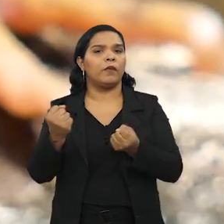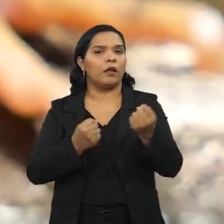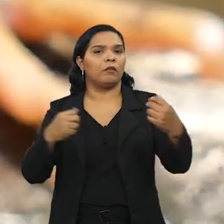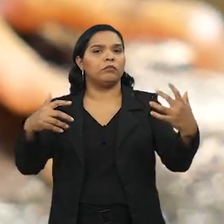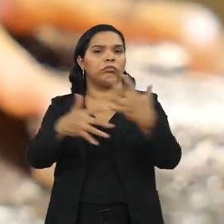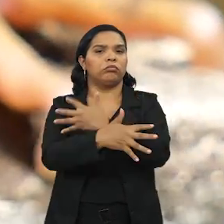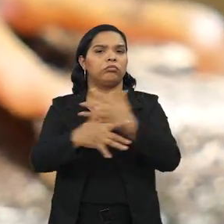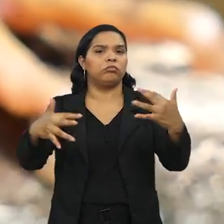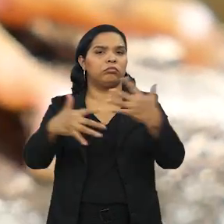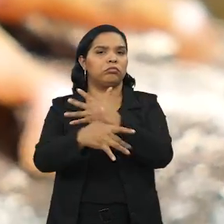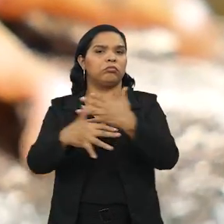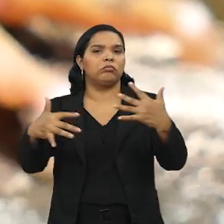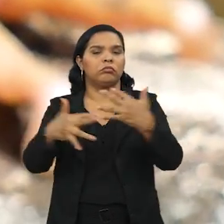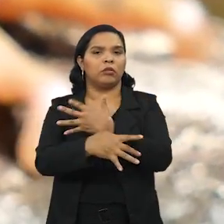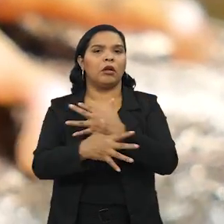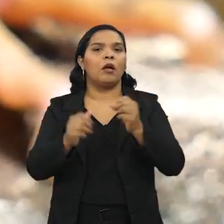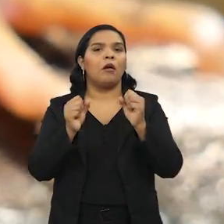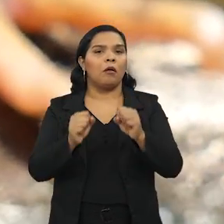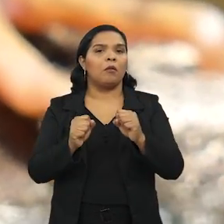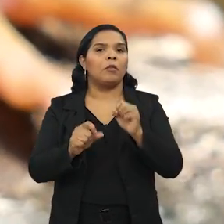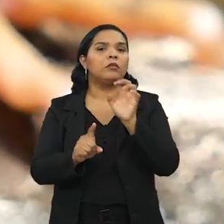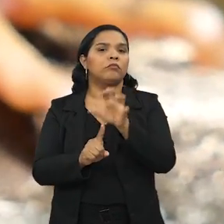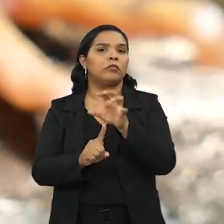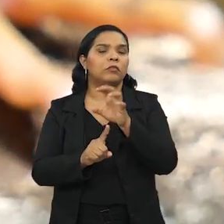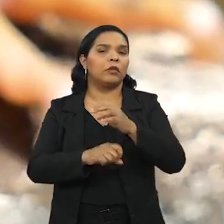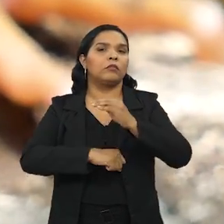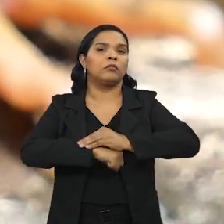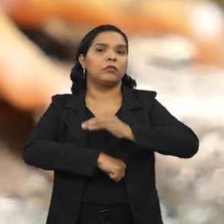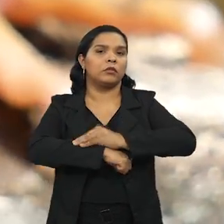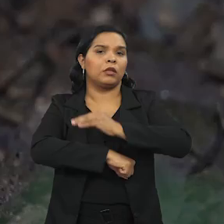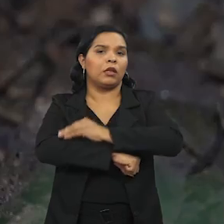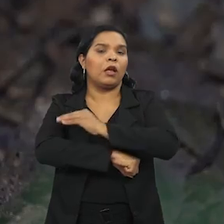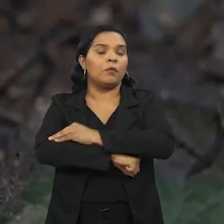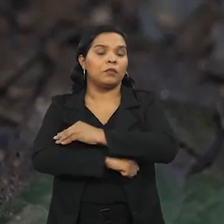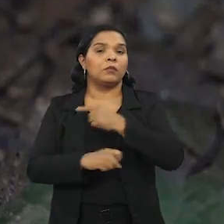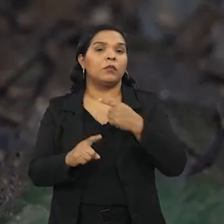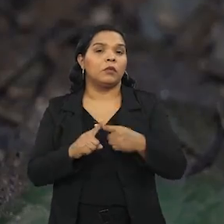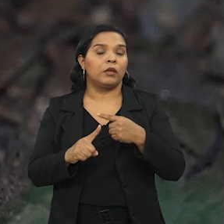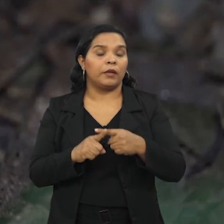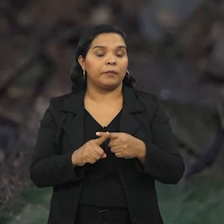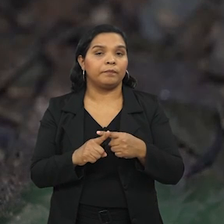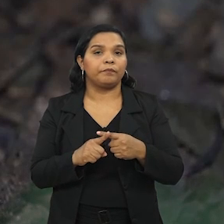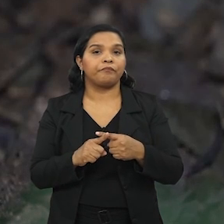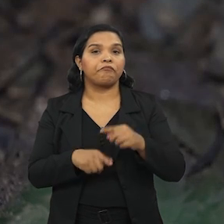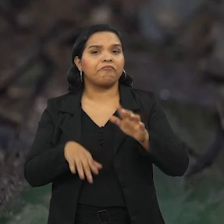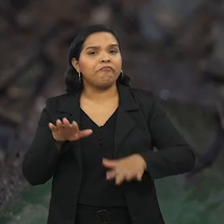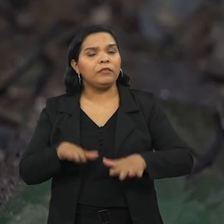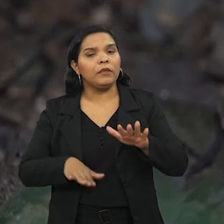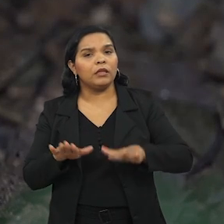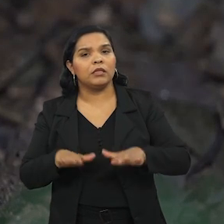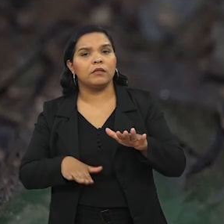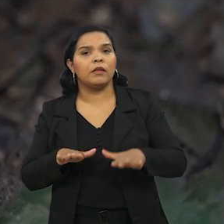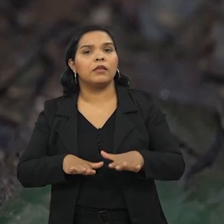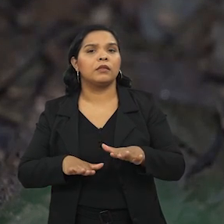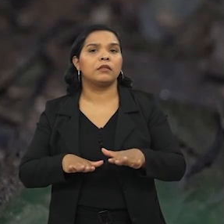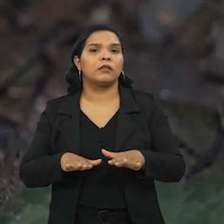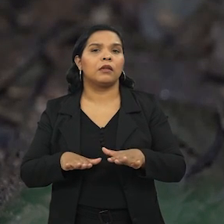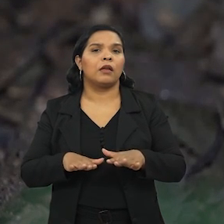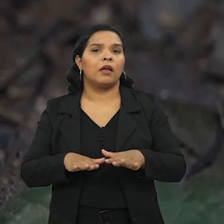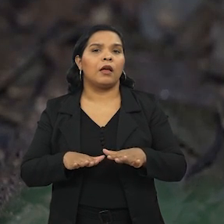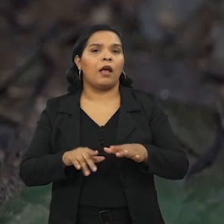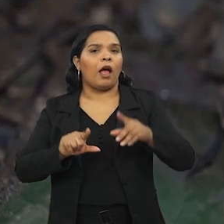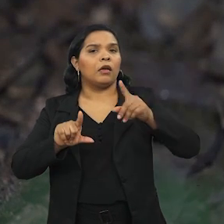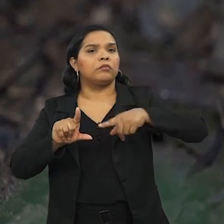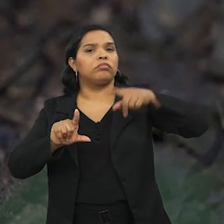pode sobrepor a vocalização de anuros. Por quê? Da espécie. Porque muitas das vezes a faixa da frequência